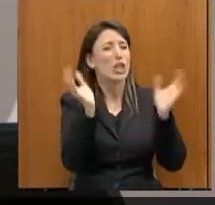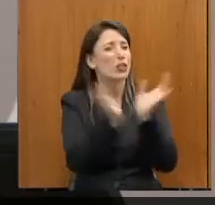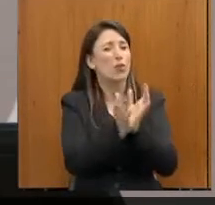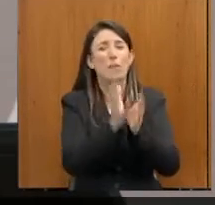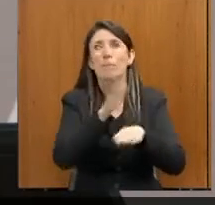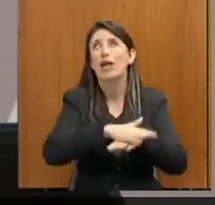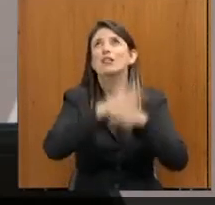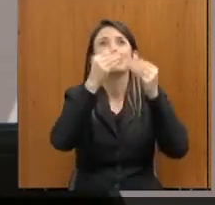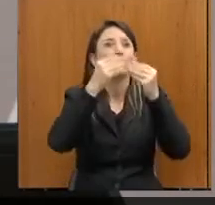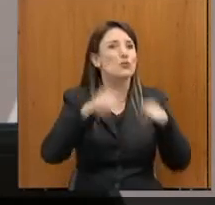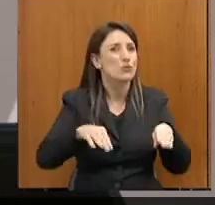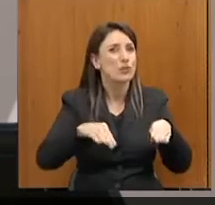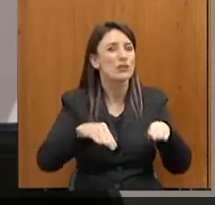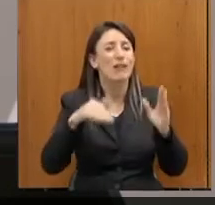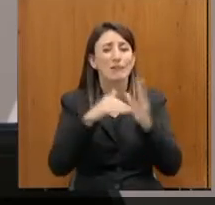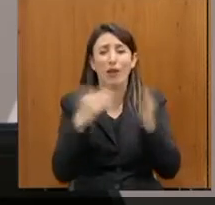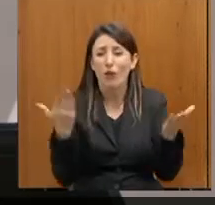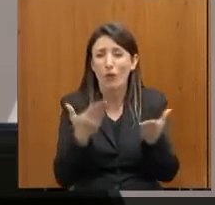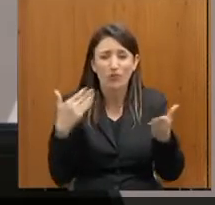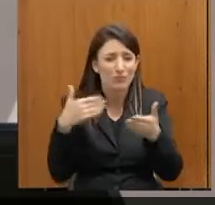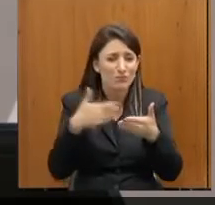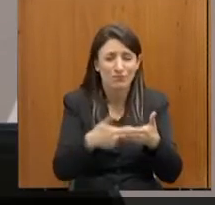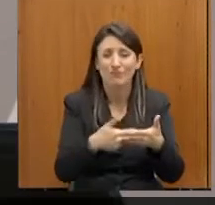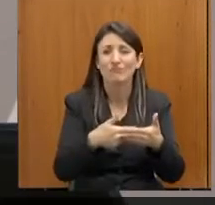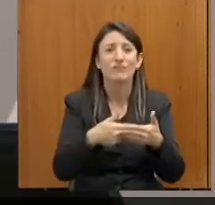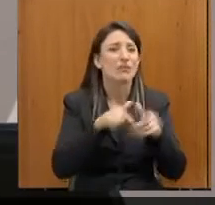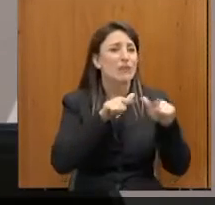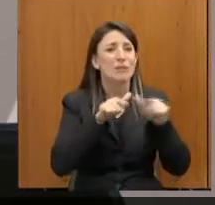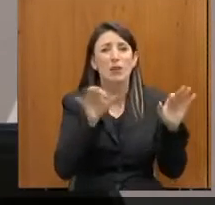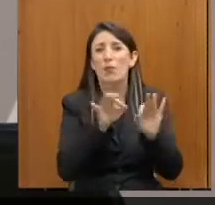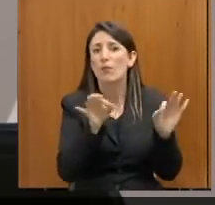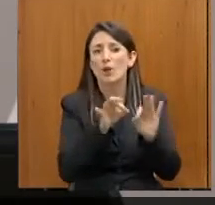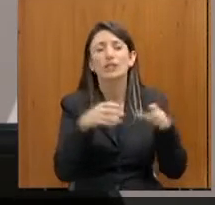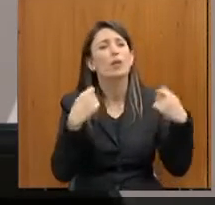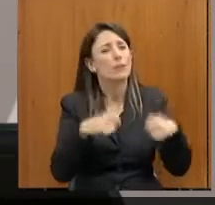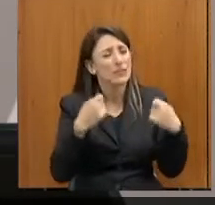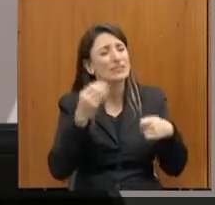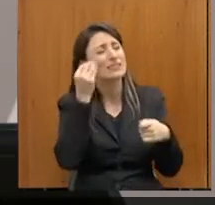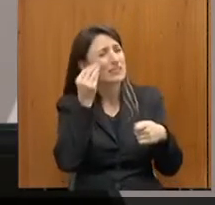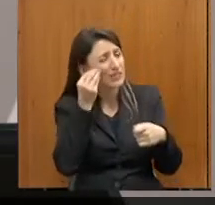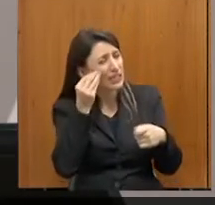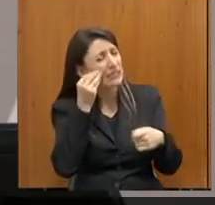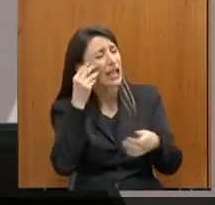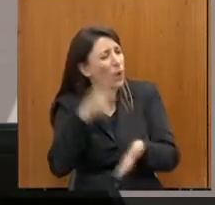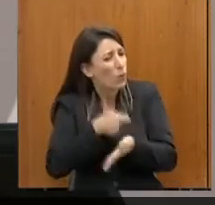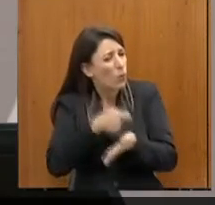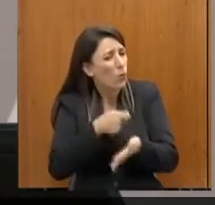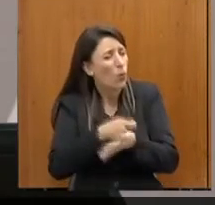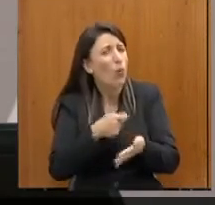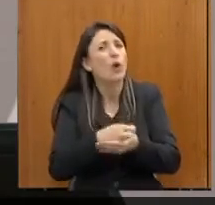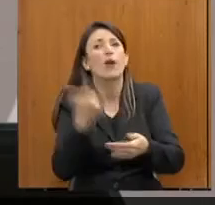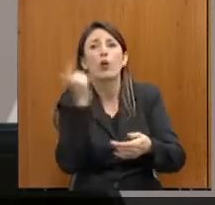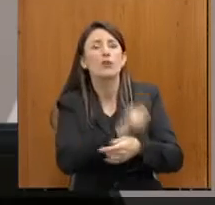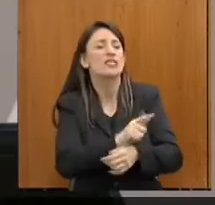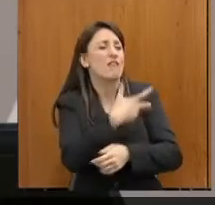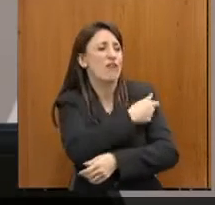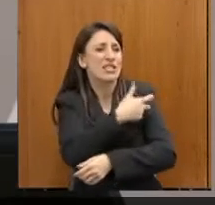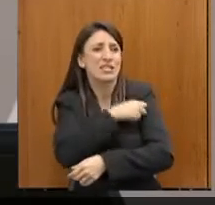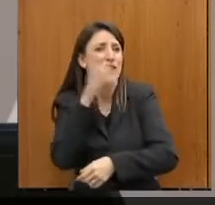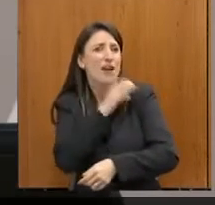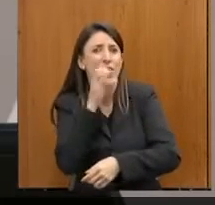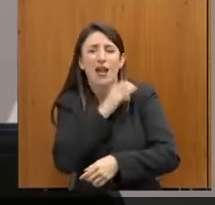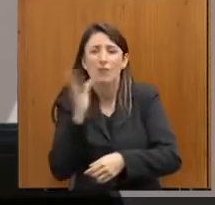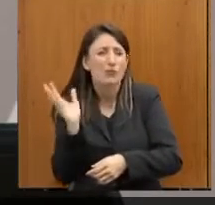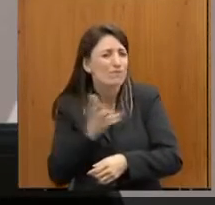não é tão ainda sem trabalhar então que possa cutucar mais para ter mais vacina para gente vacinar todo o povo Mineiro que a gente possa voltar à vida normal